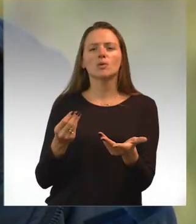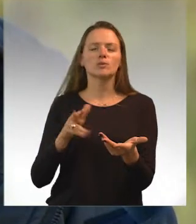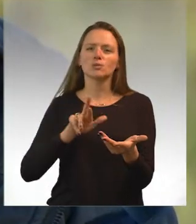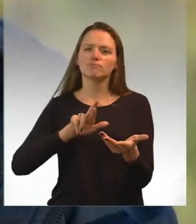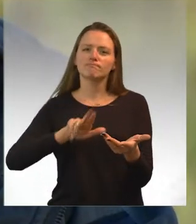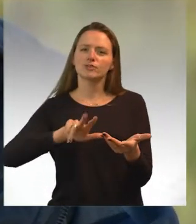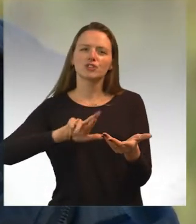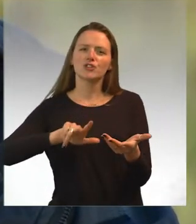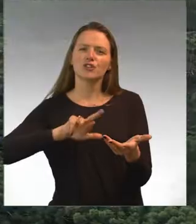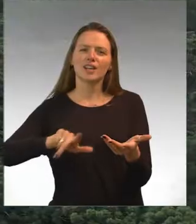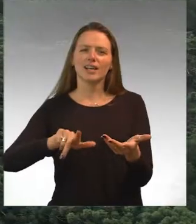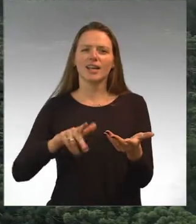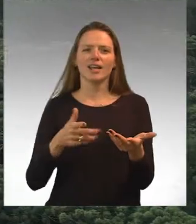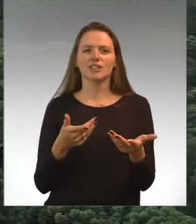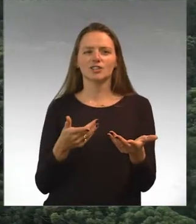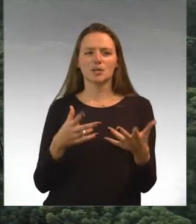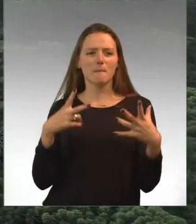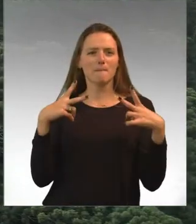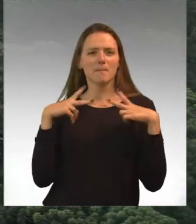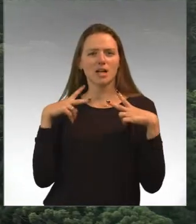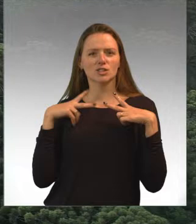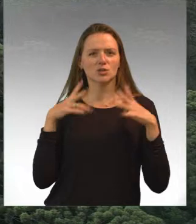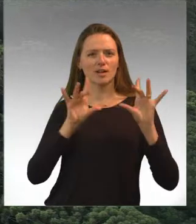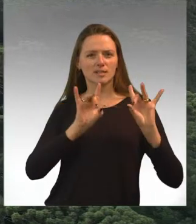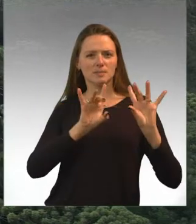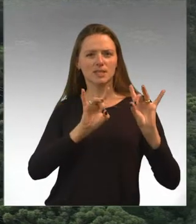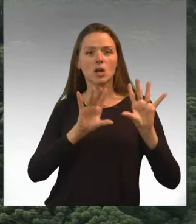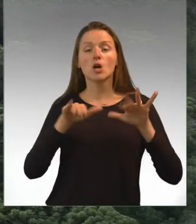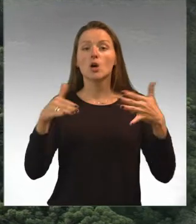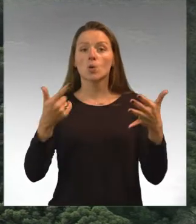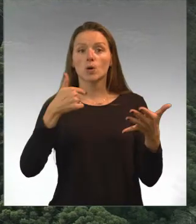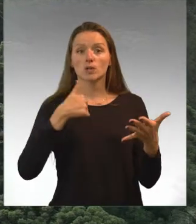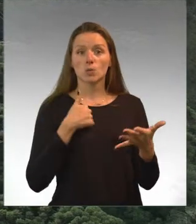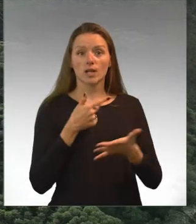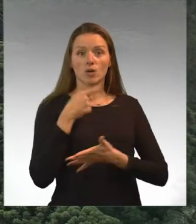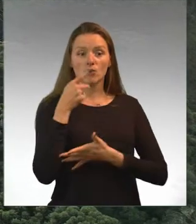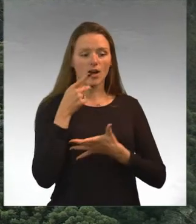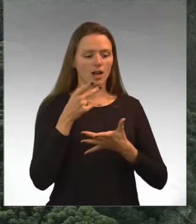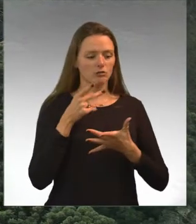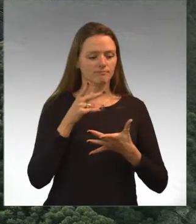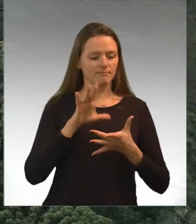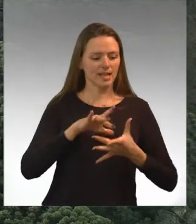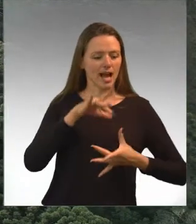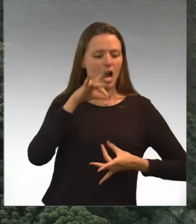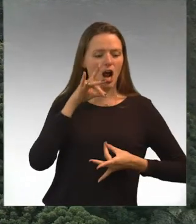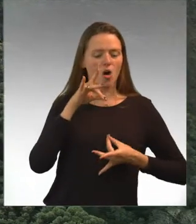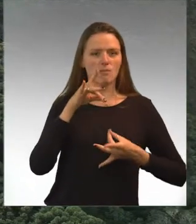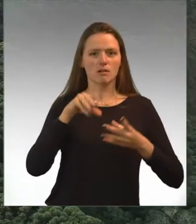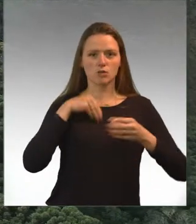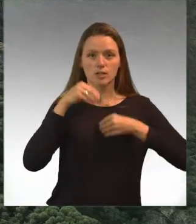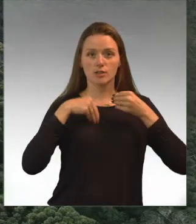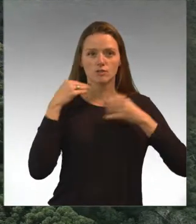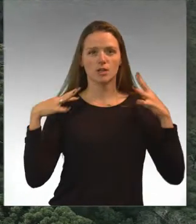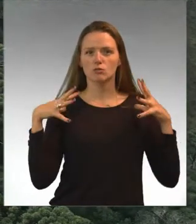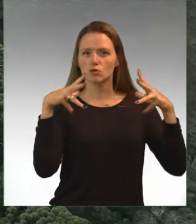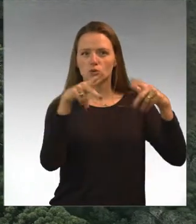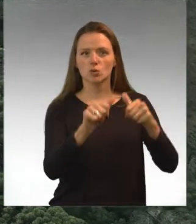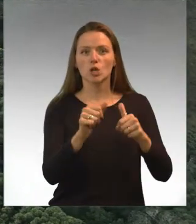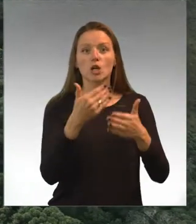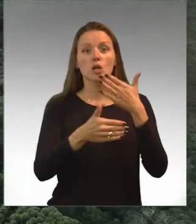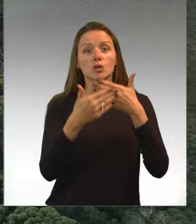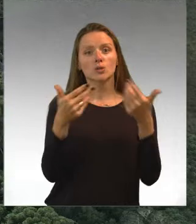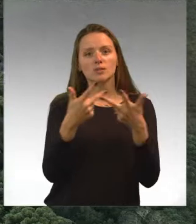diferente, muito peculiar. E quando eu falo do espírito do lugar, o espírito de todas essas coisas que eu